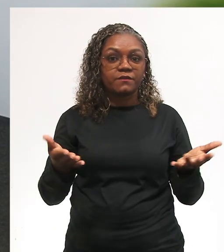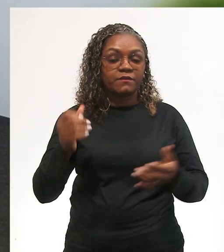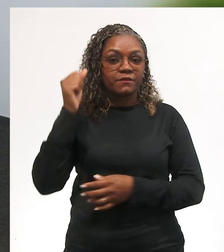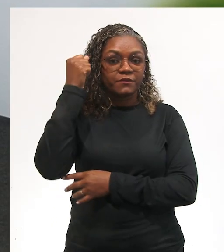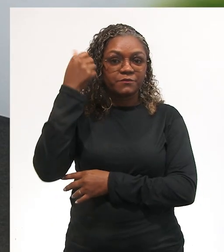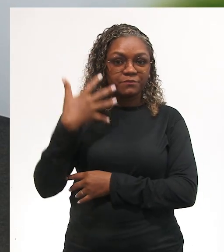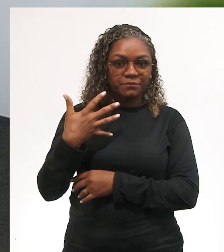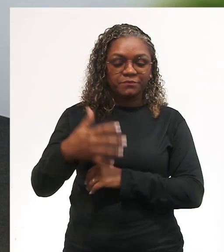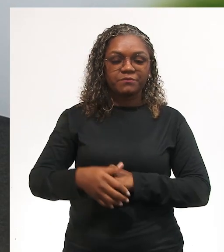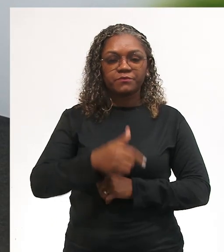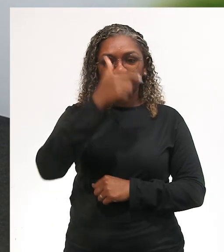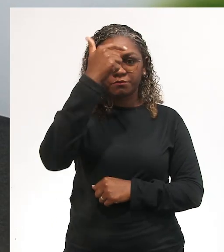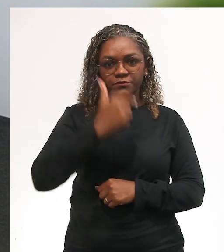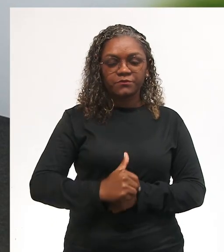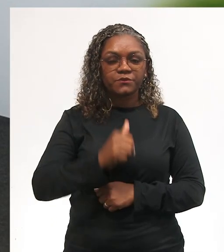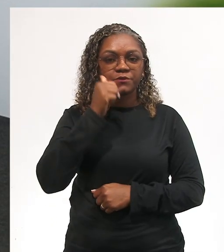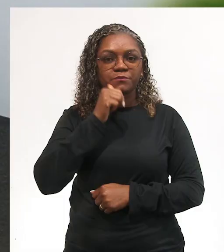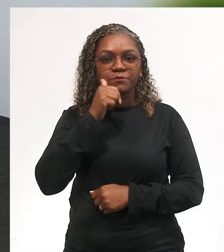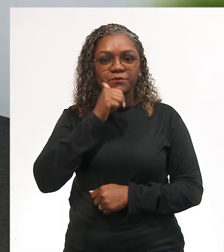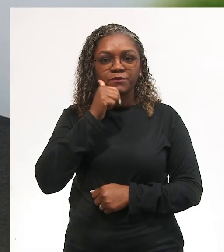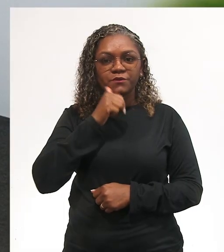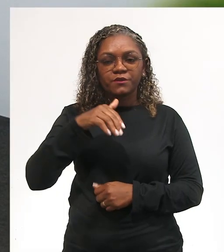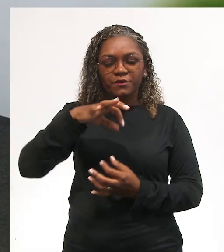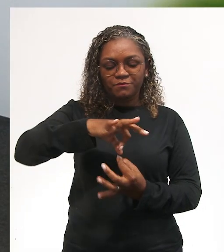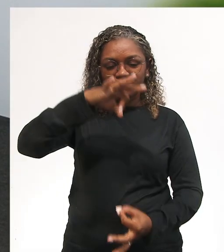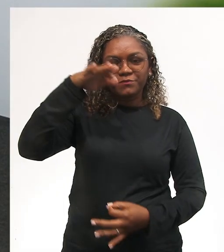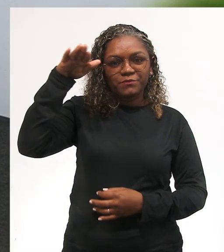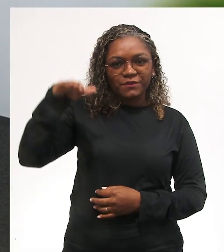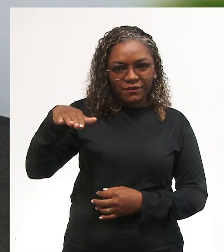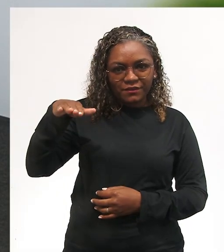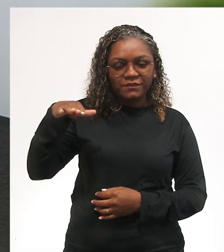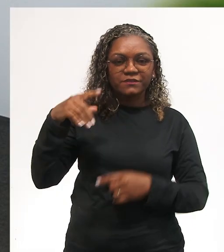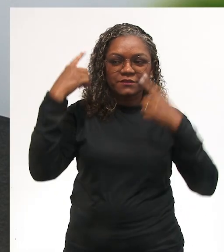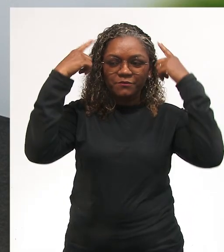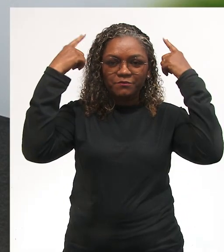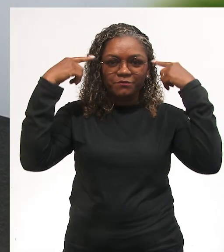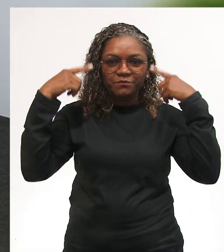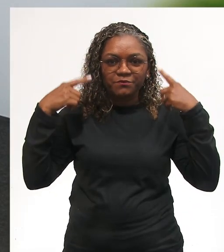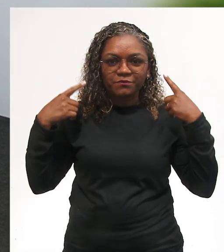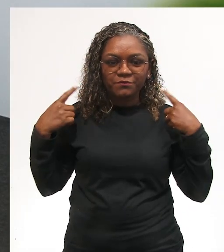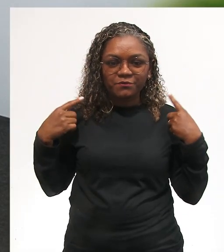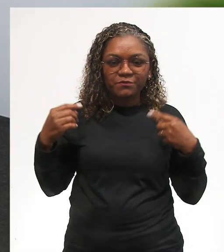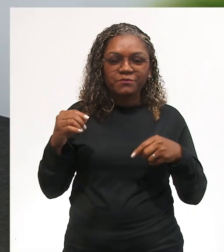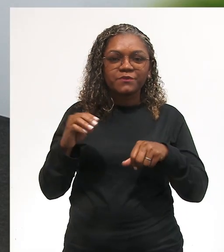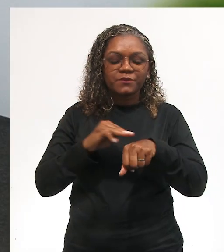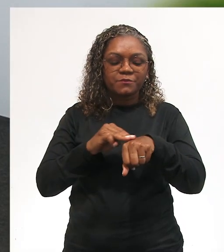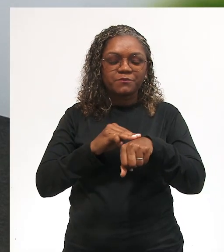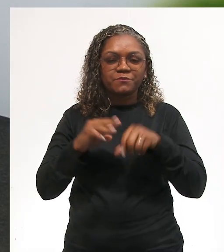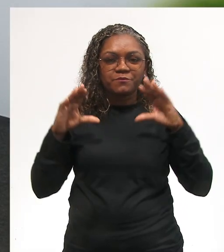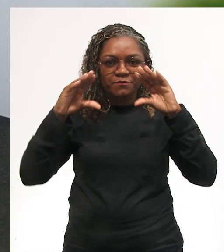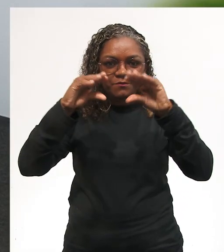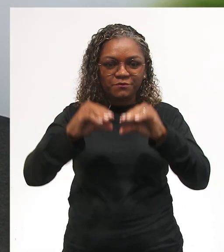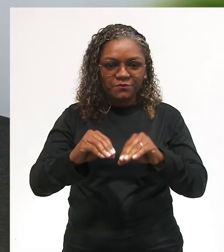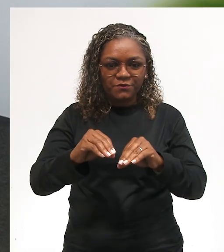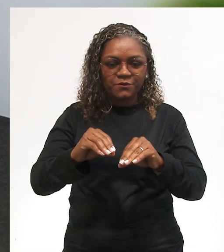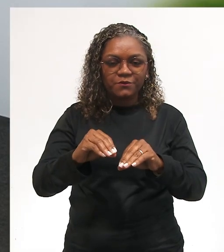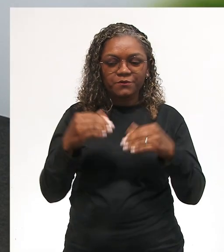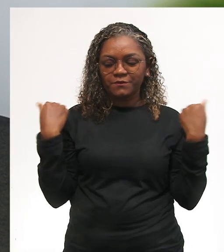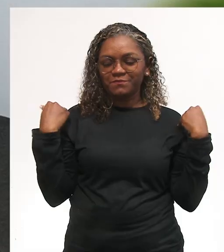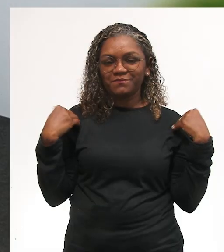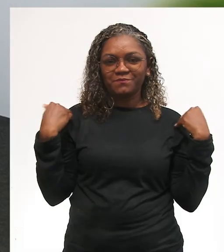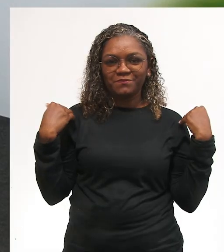audiodescrição. Eu sou uma mulher de estatura baixa, do cabelo enrolado, cor castanho escuro, altura mais ou menos do